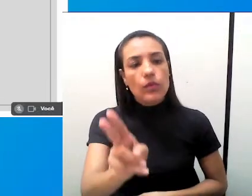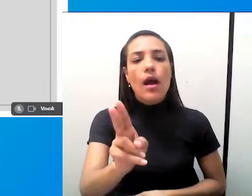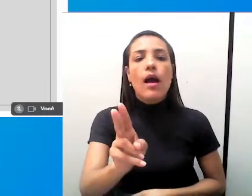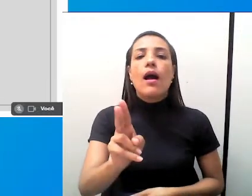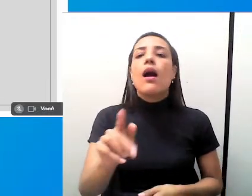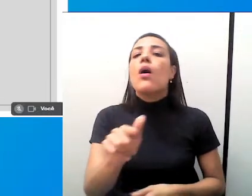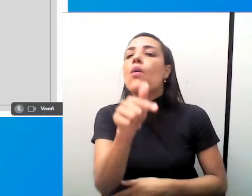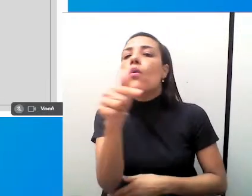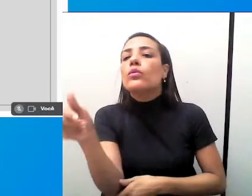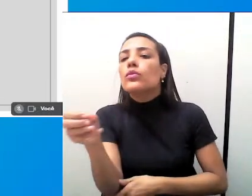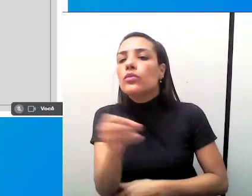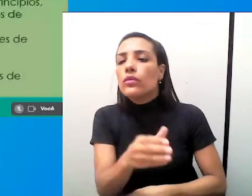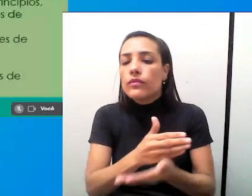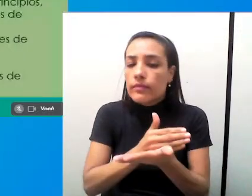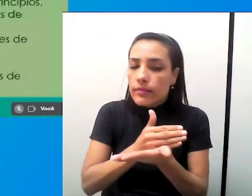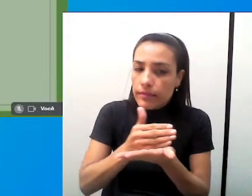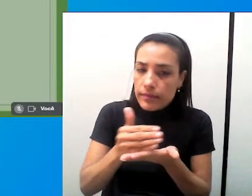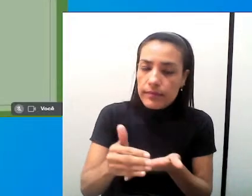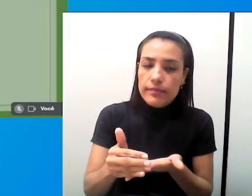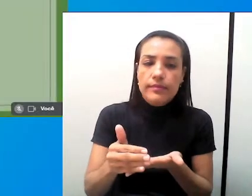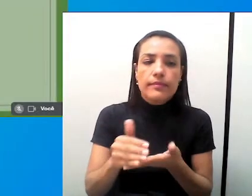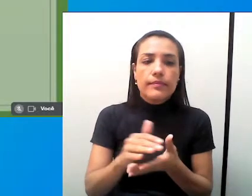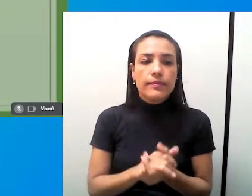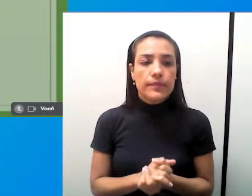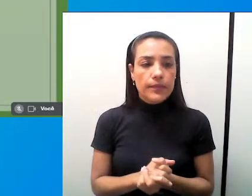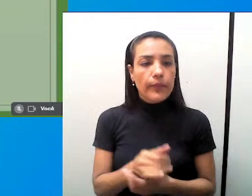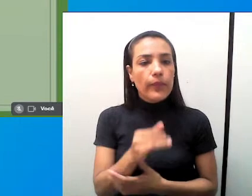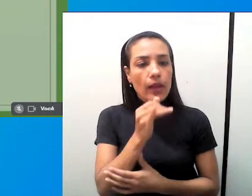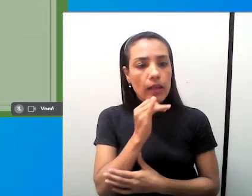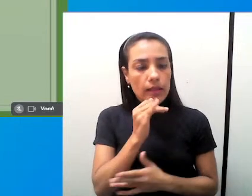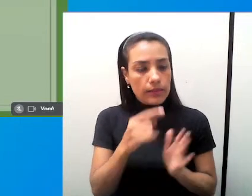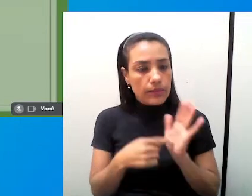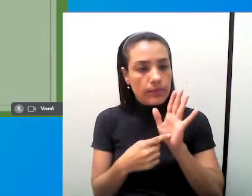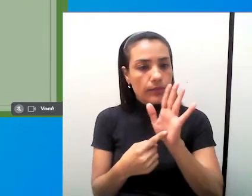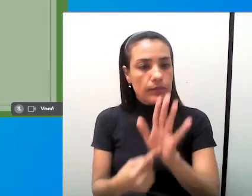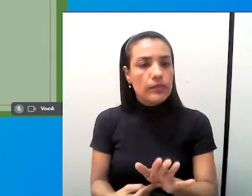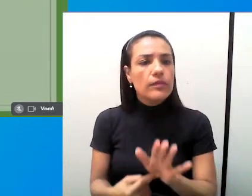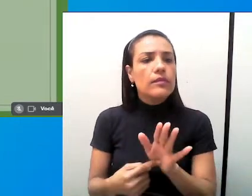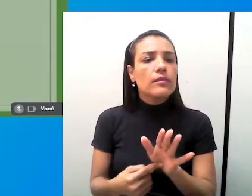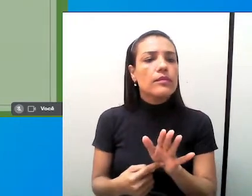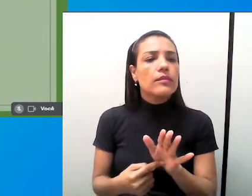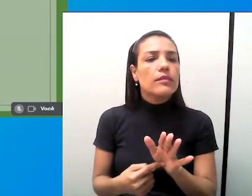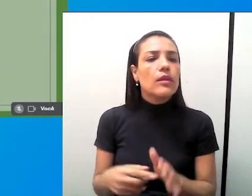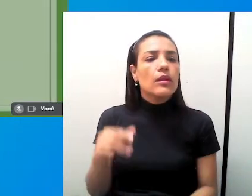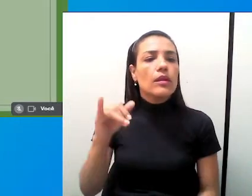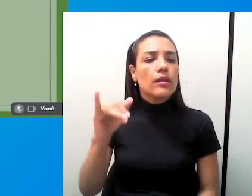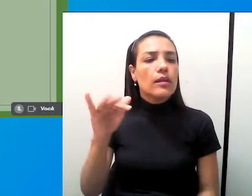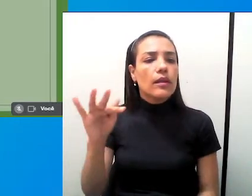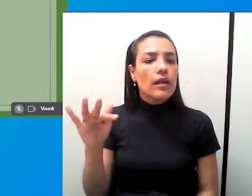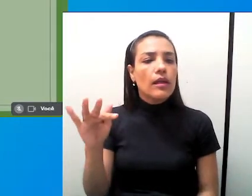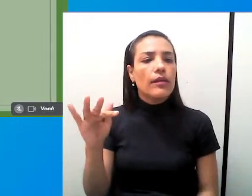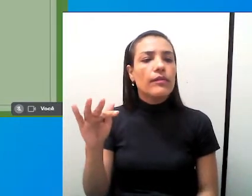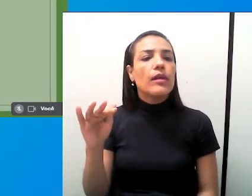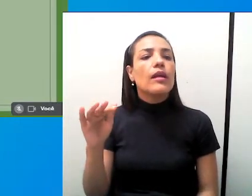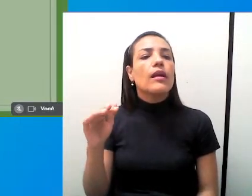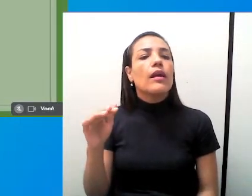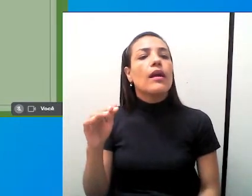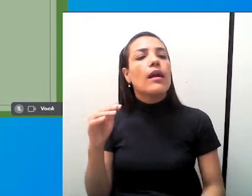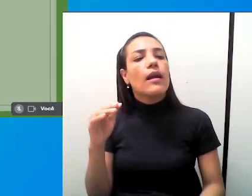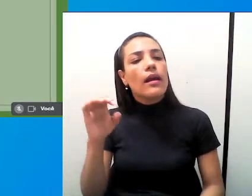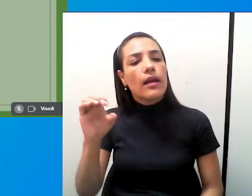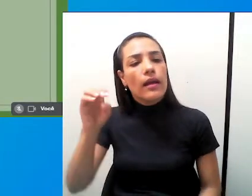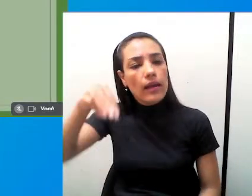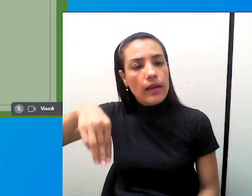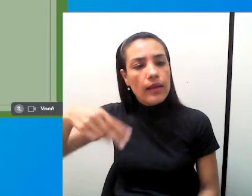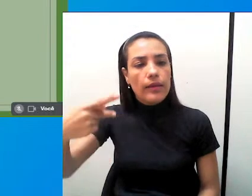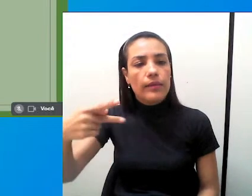iniciaram, e nós tivemos, né, como exemplo aqui, o IF Empreende. Esse projeto que eu trouxe